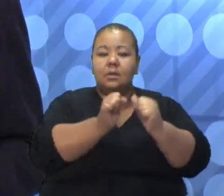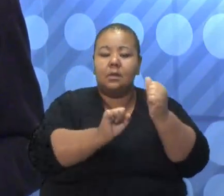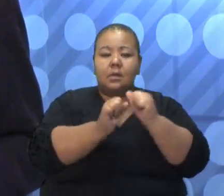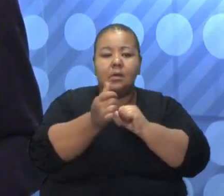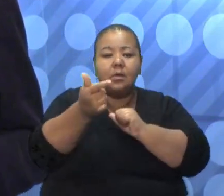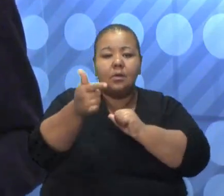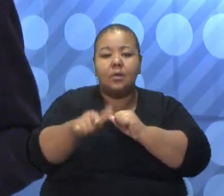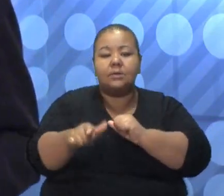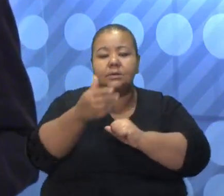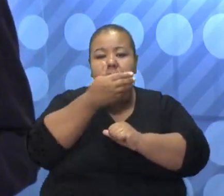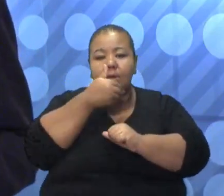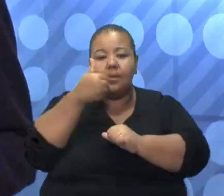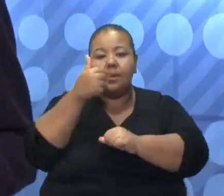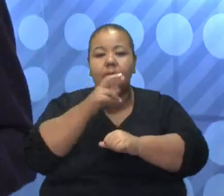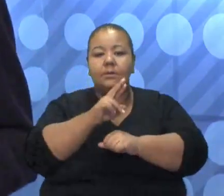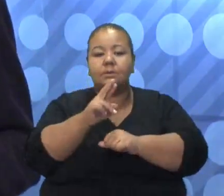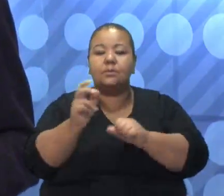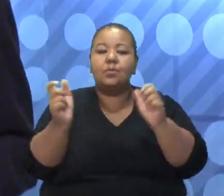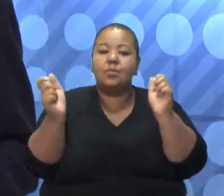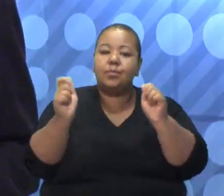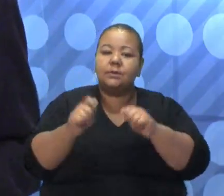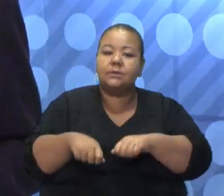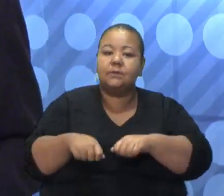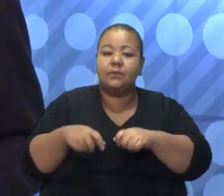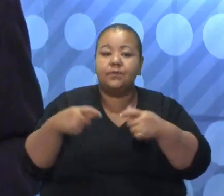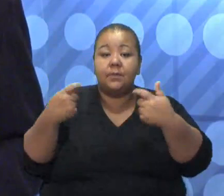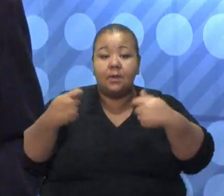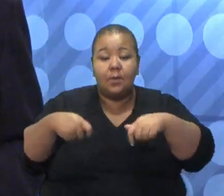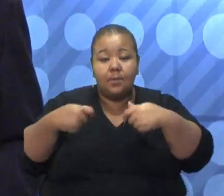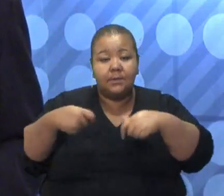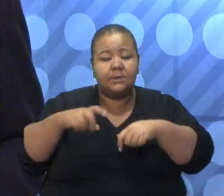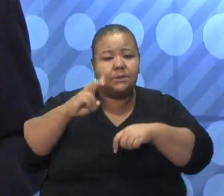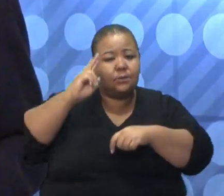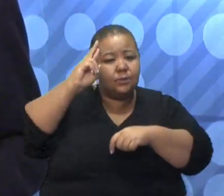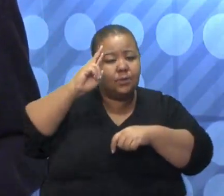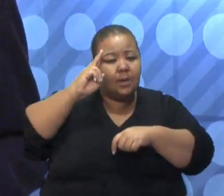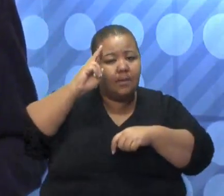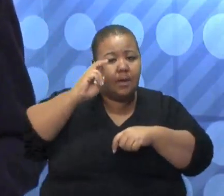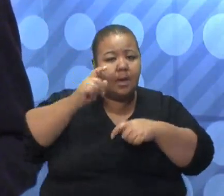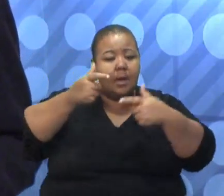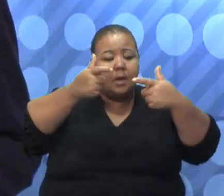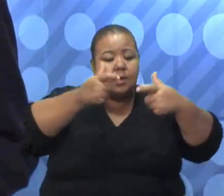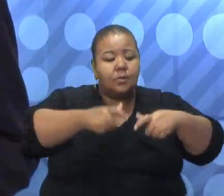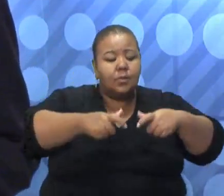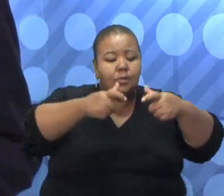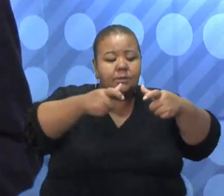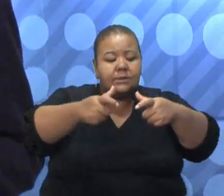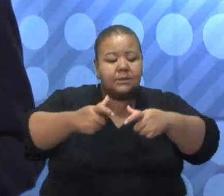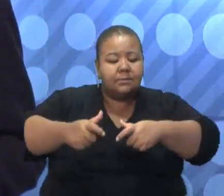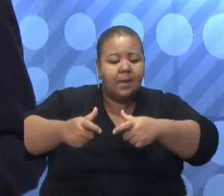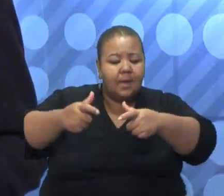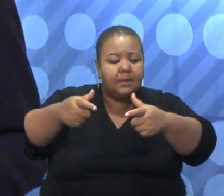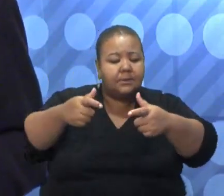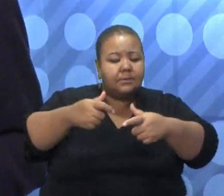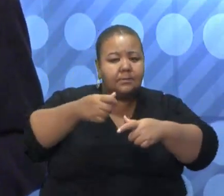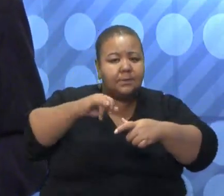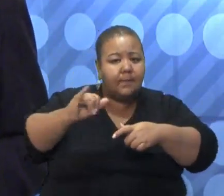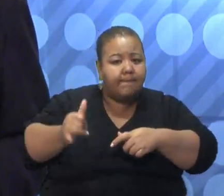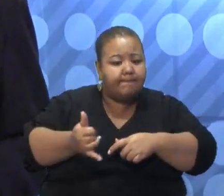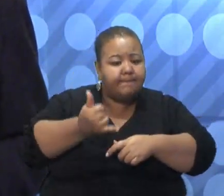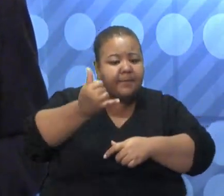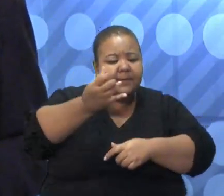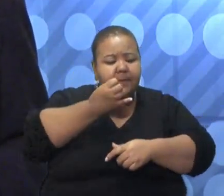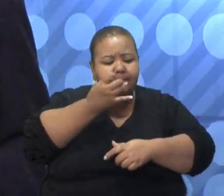consiga chegar no melhor resultado possível. Eu preciso lembrar, né, que todos os espaços ali precisam ser extremamente bem aproveitados, e